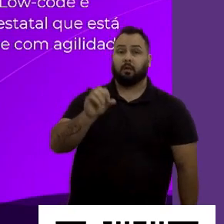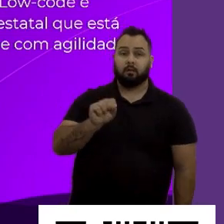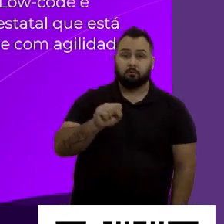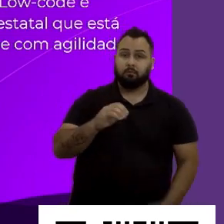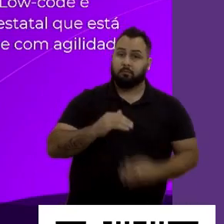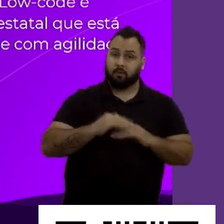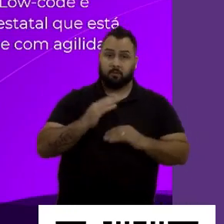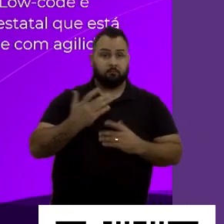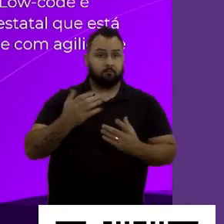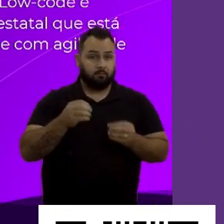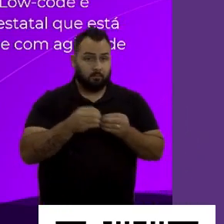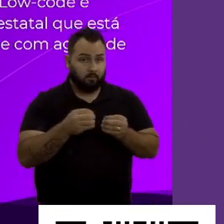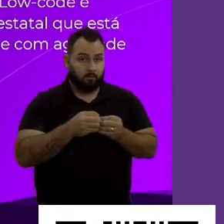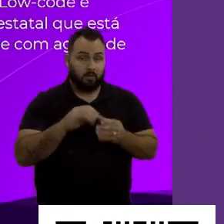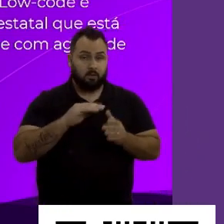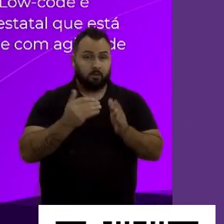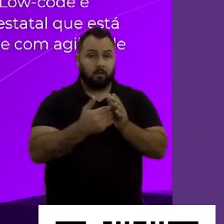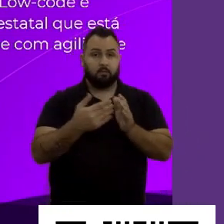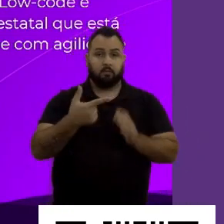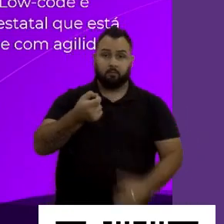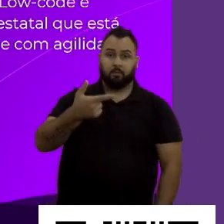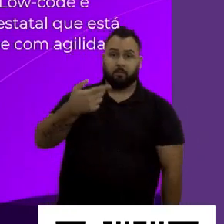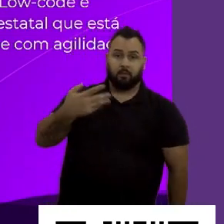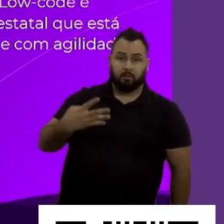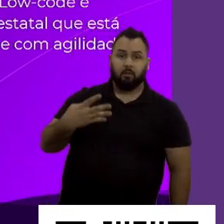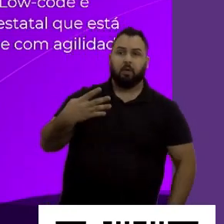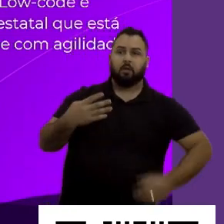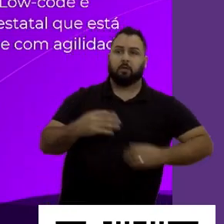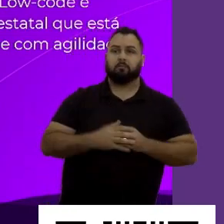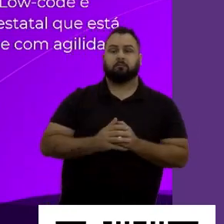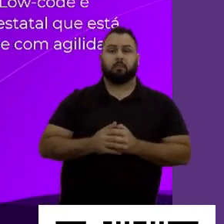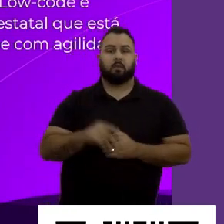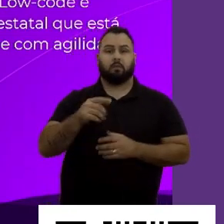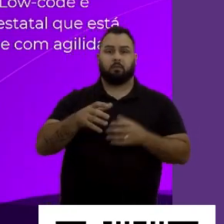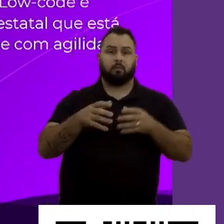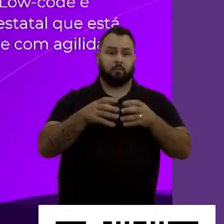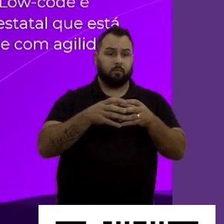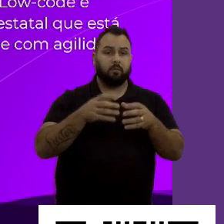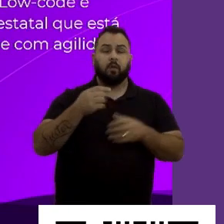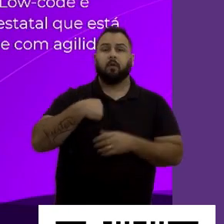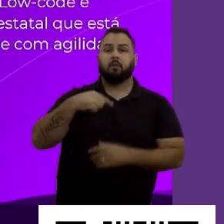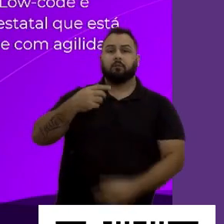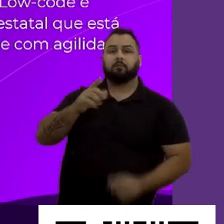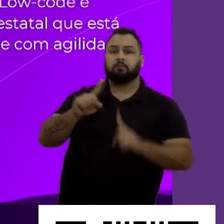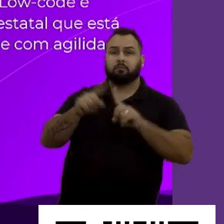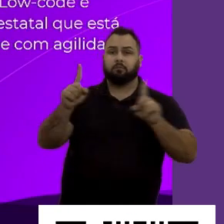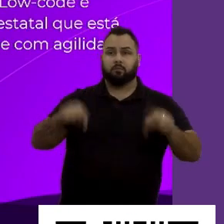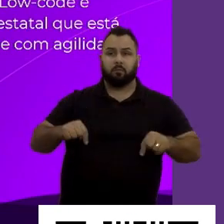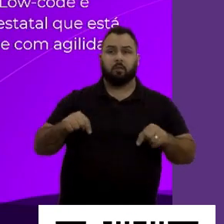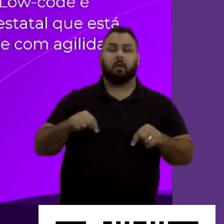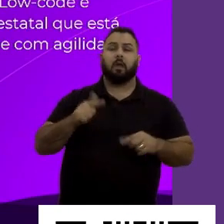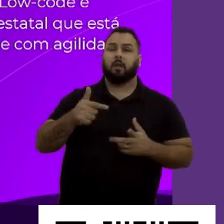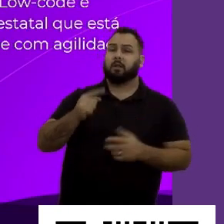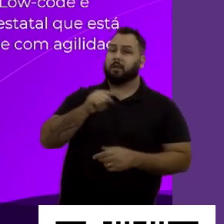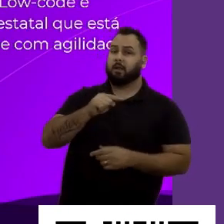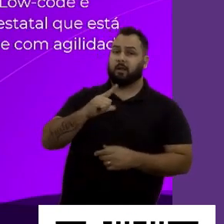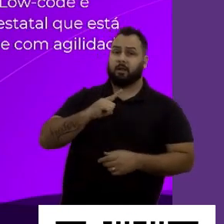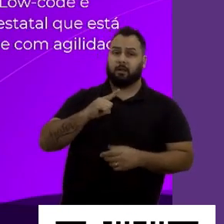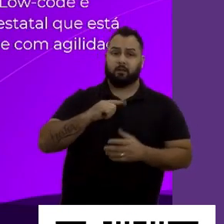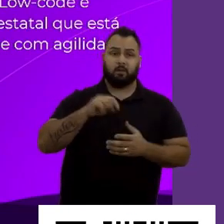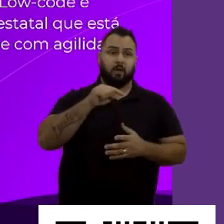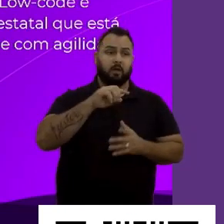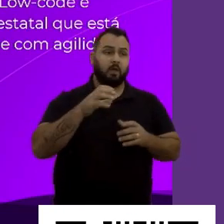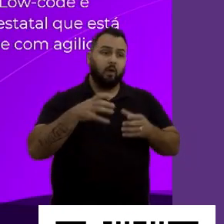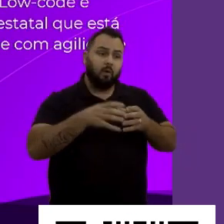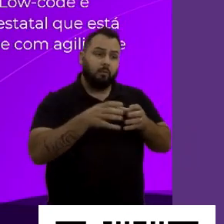até 2024 é Petrobras que até no seu corpo de funcionários 2.500 desenvolvedores Auto System para quem não